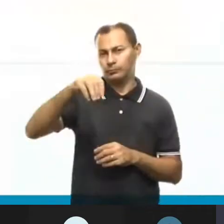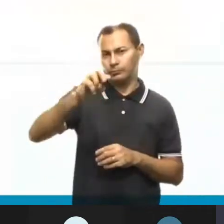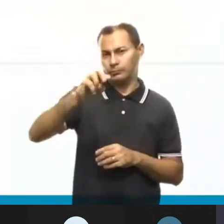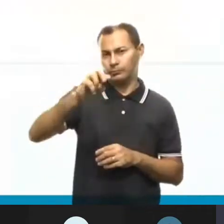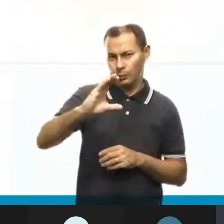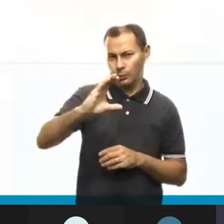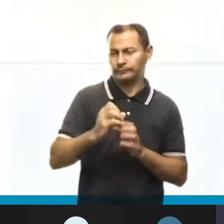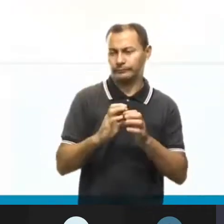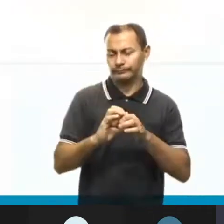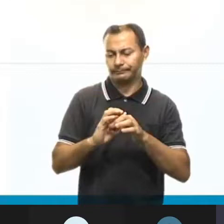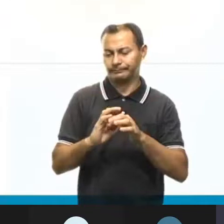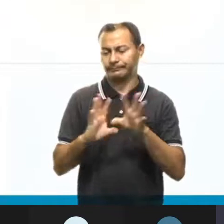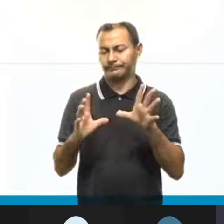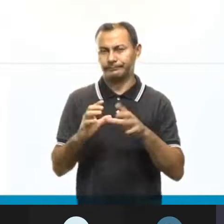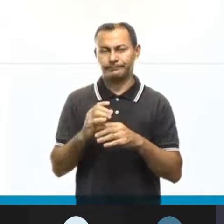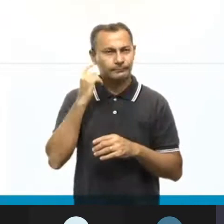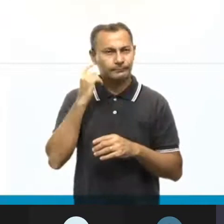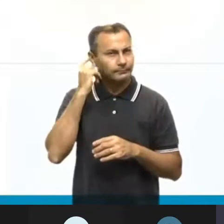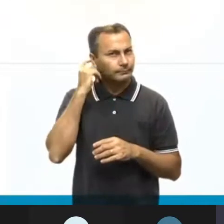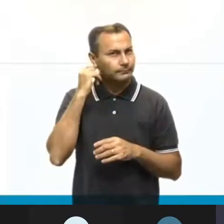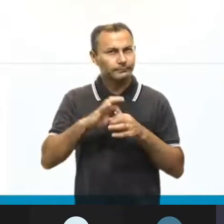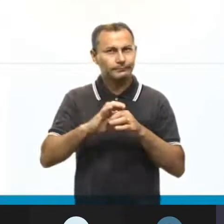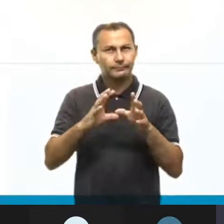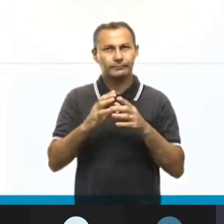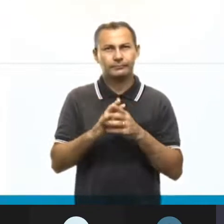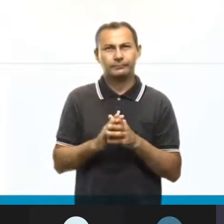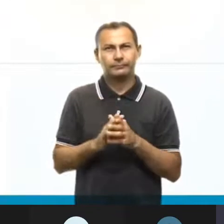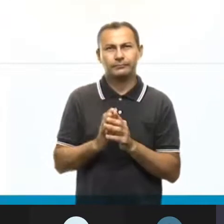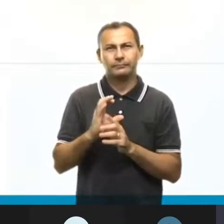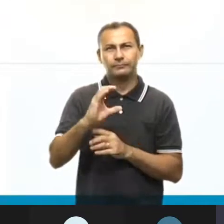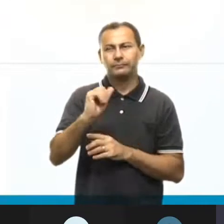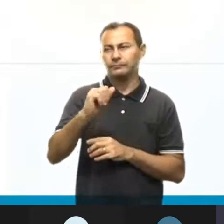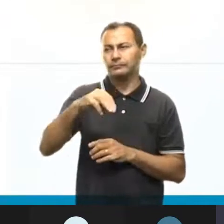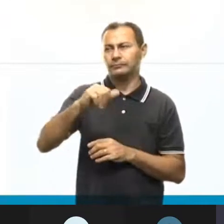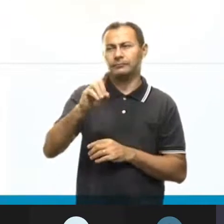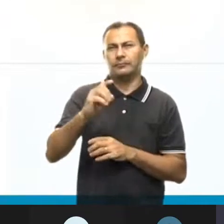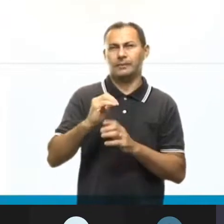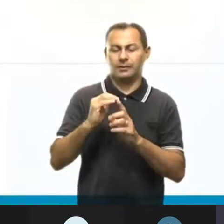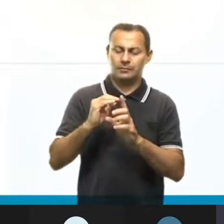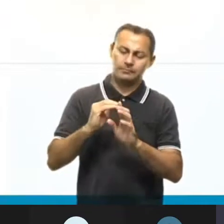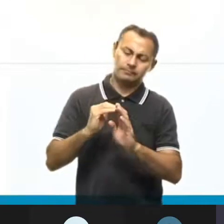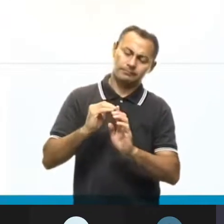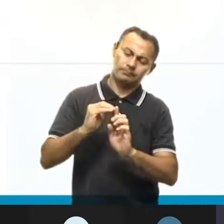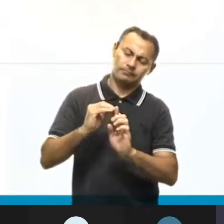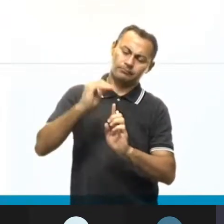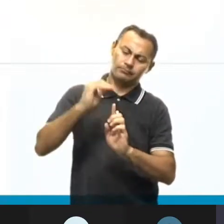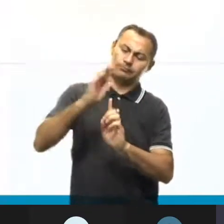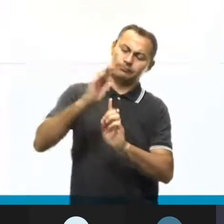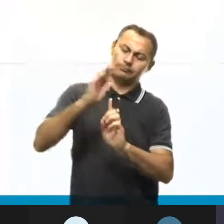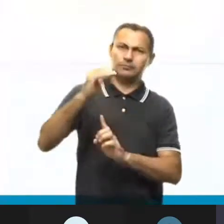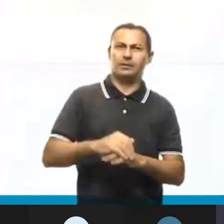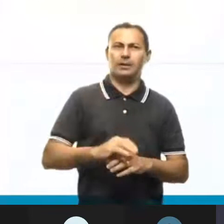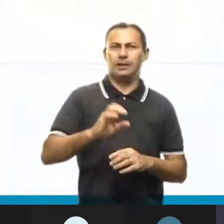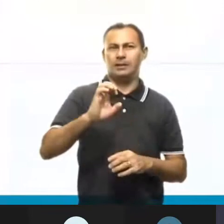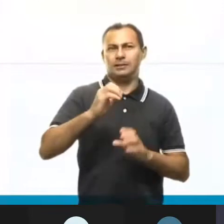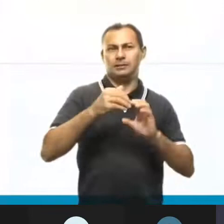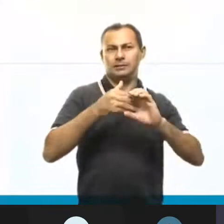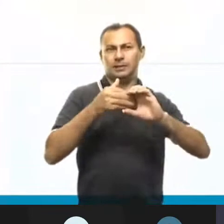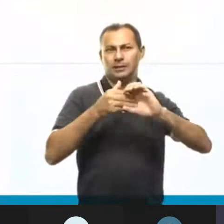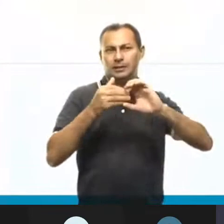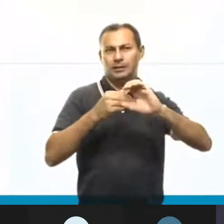e ela libera esse muco aqui, ó, bem aqui nessa camada, né, superficial aqui da célula